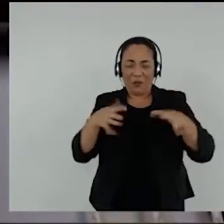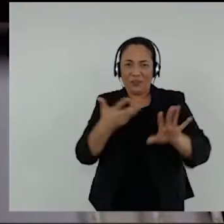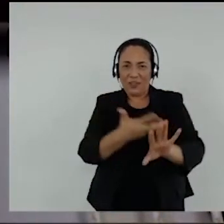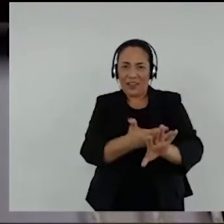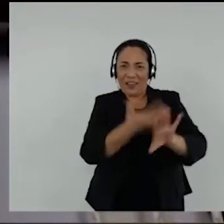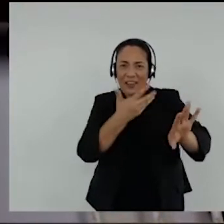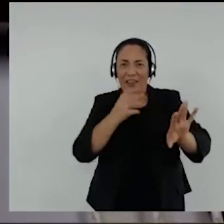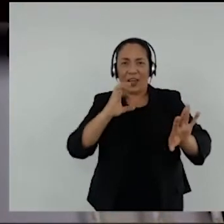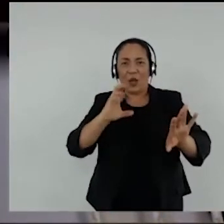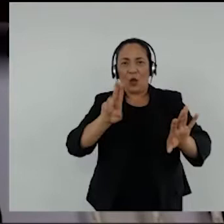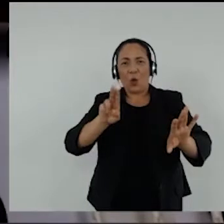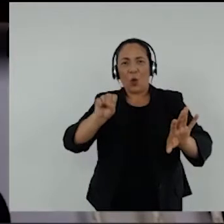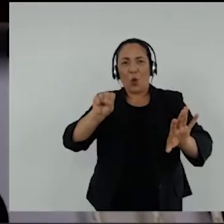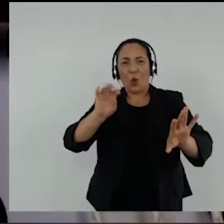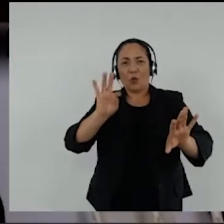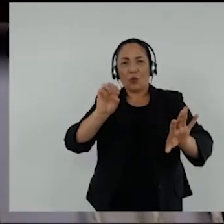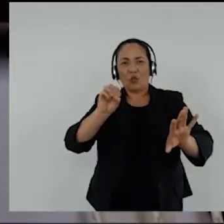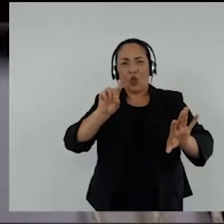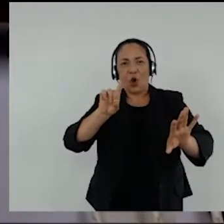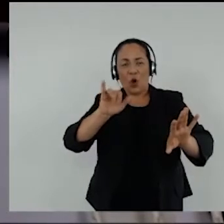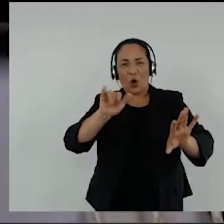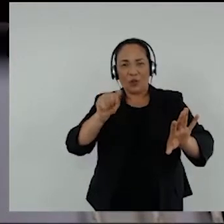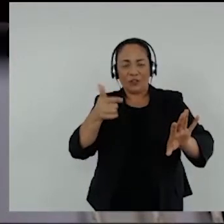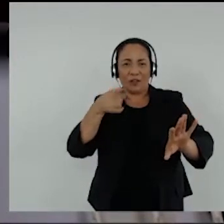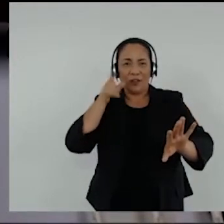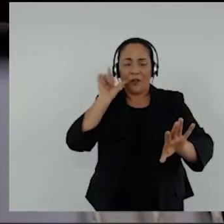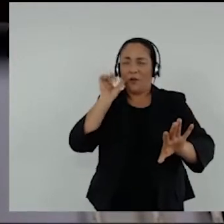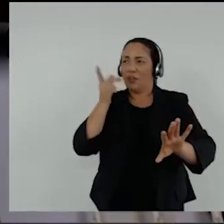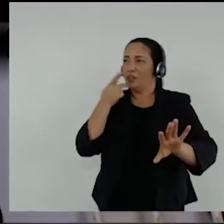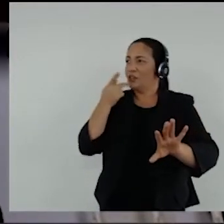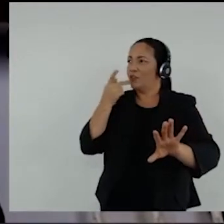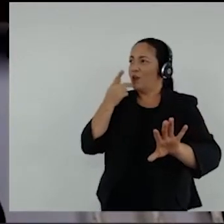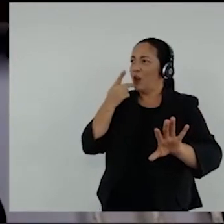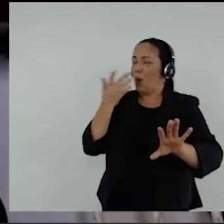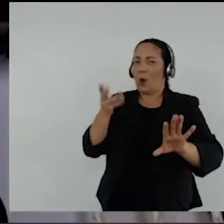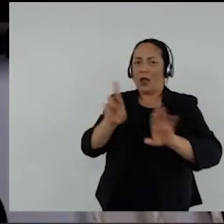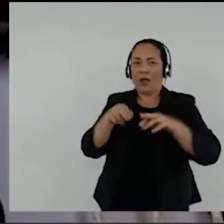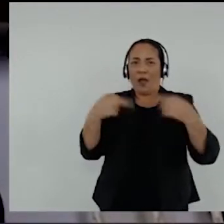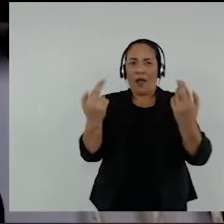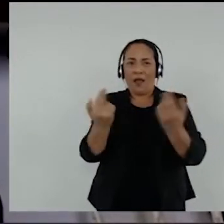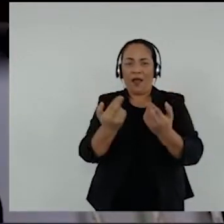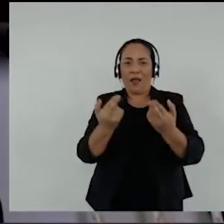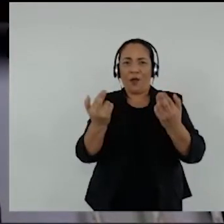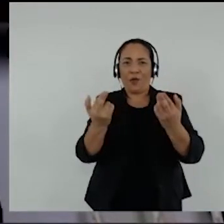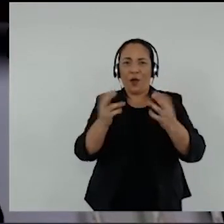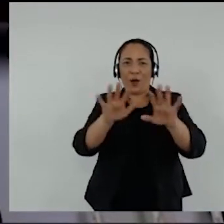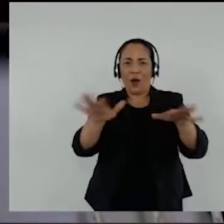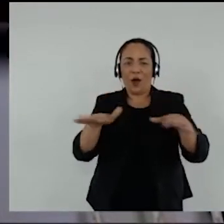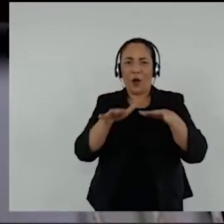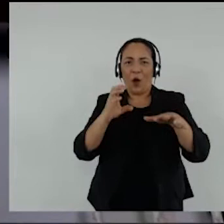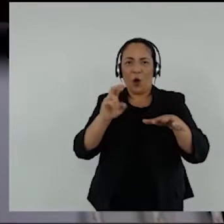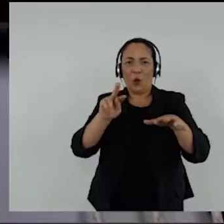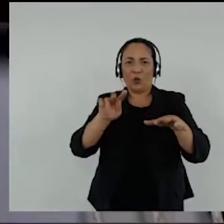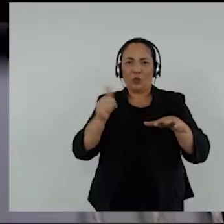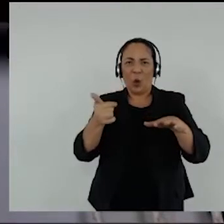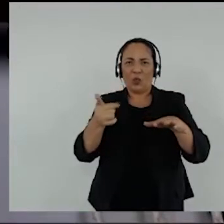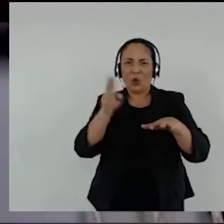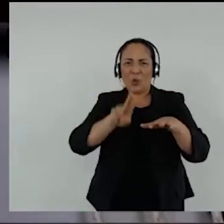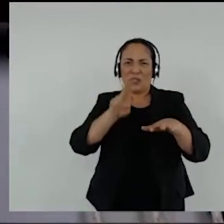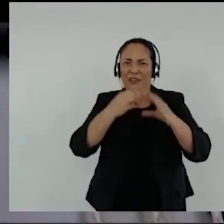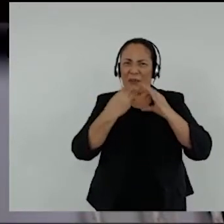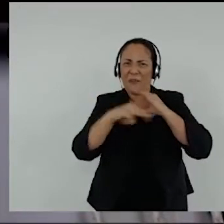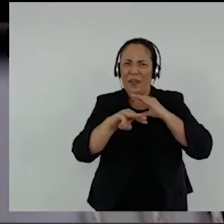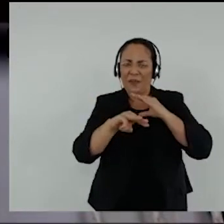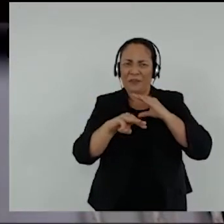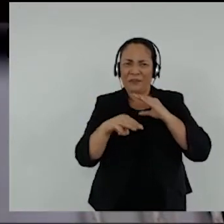ver, nós tivemos ontem a notícia de que está havendo audiência de custódia por e-mail. Nunca vi uma audiência por e-mail, mas está havendo audiência por e-mail,